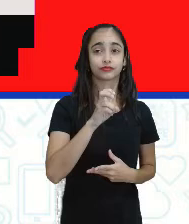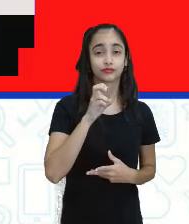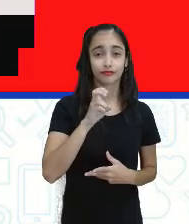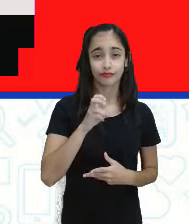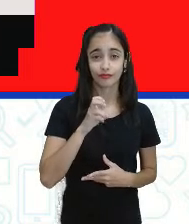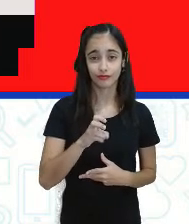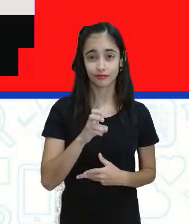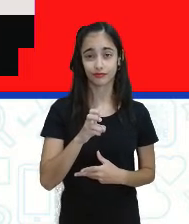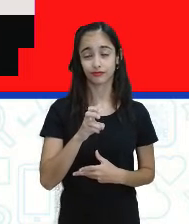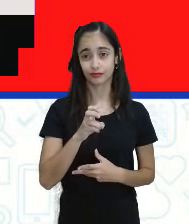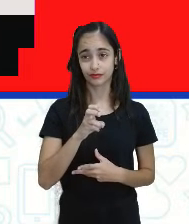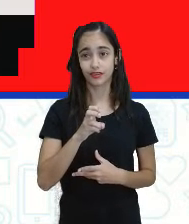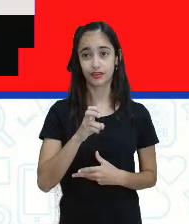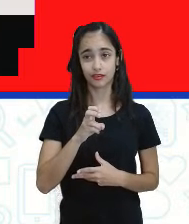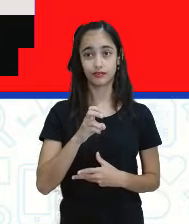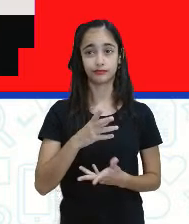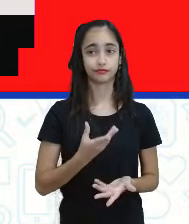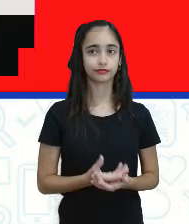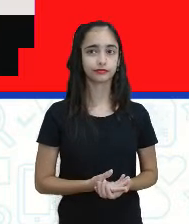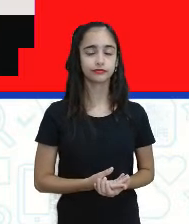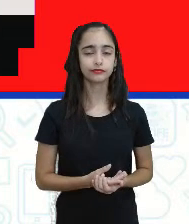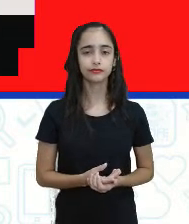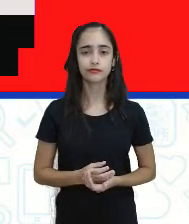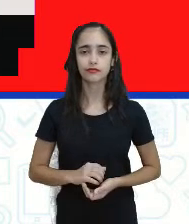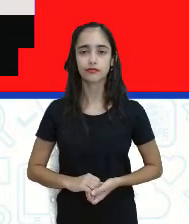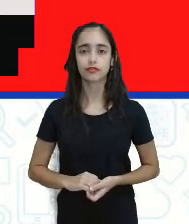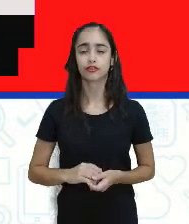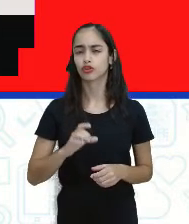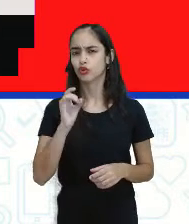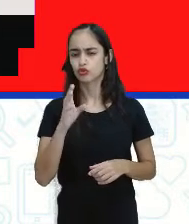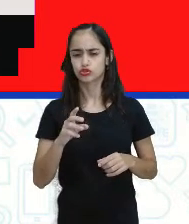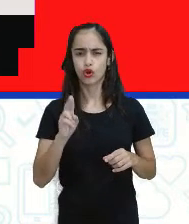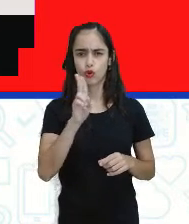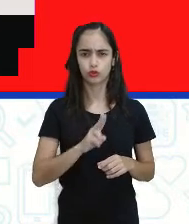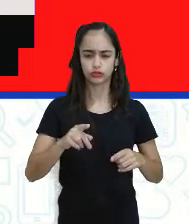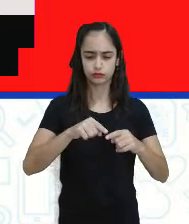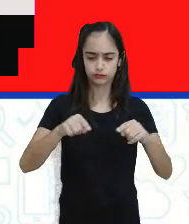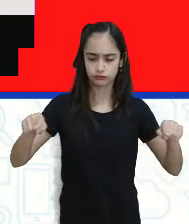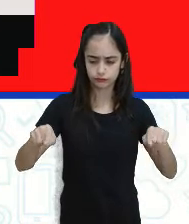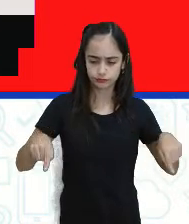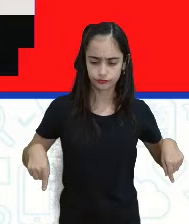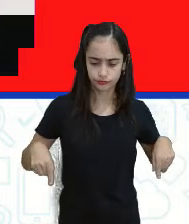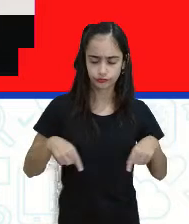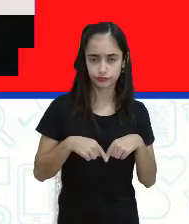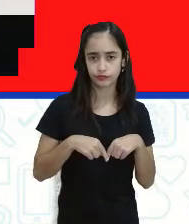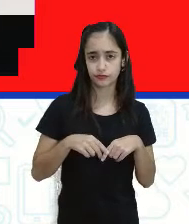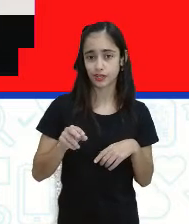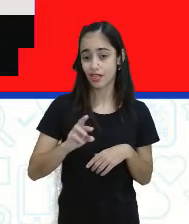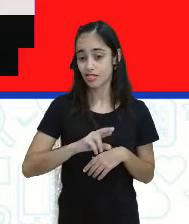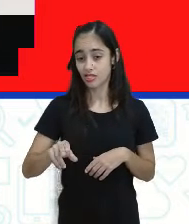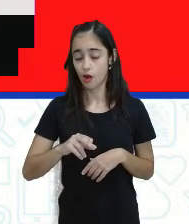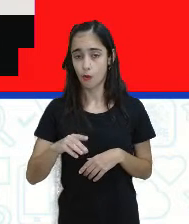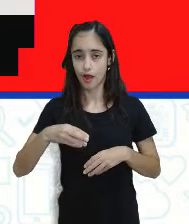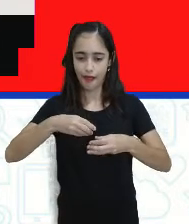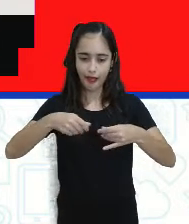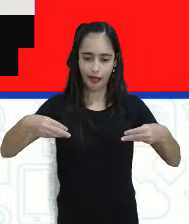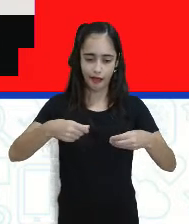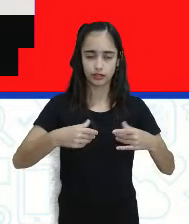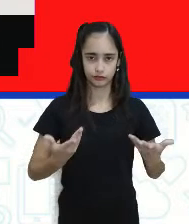nas quadras, né? Não estamos falando aí do vôlei de areia. Então, em 1992, 2004